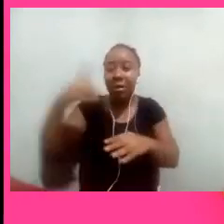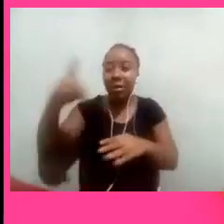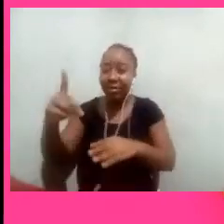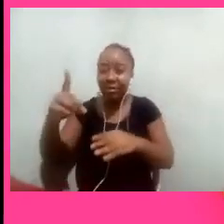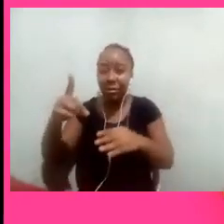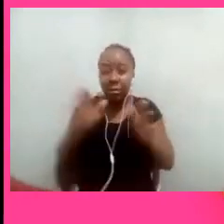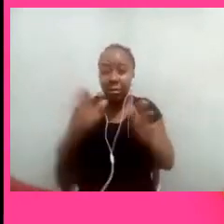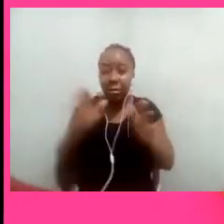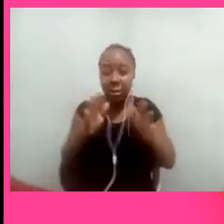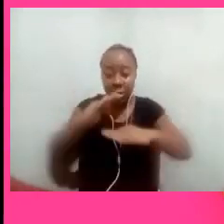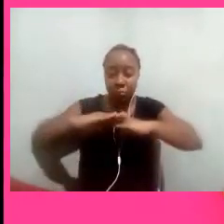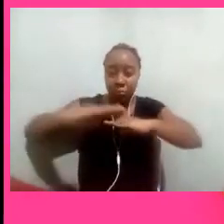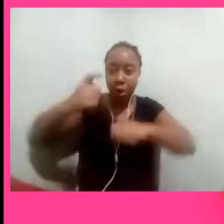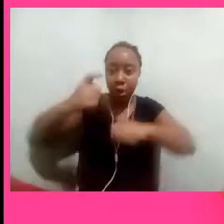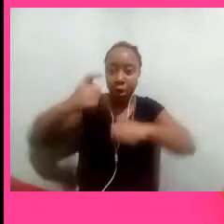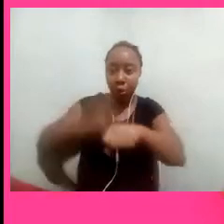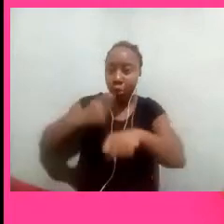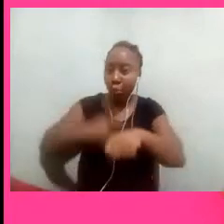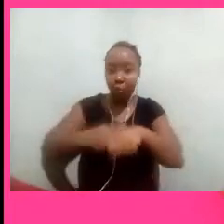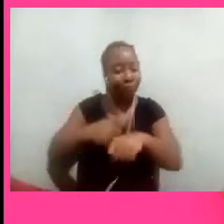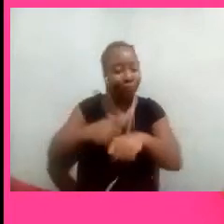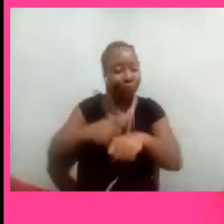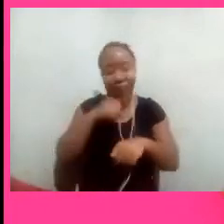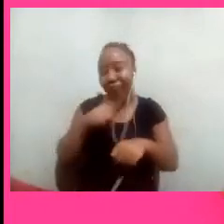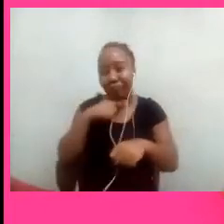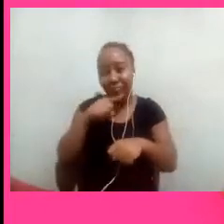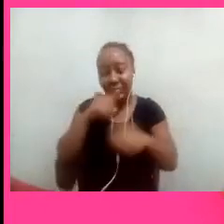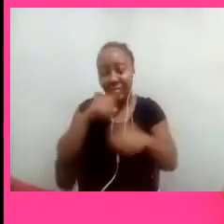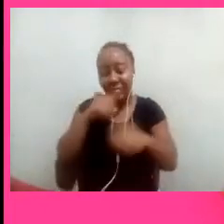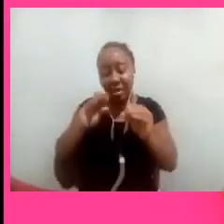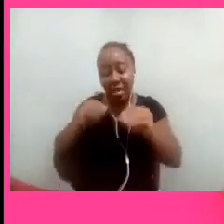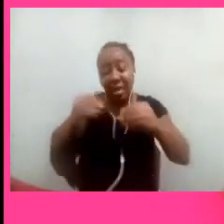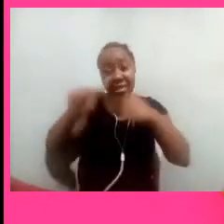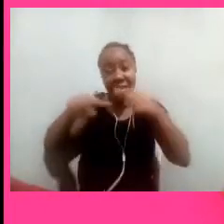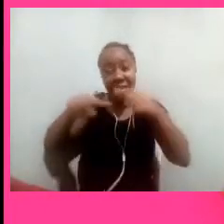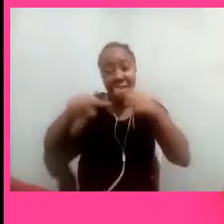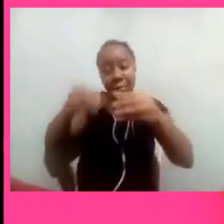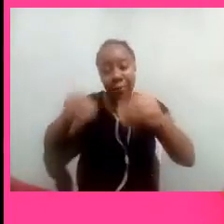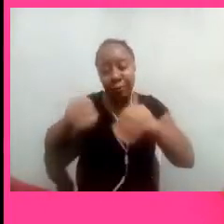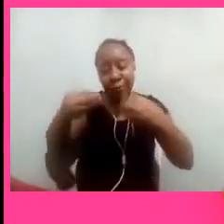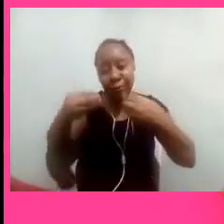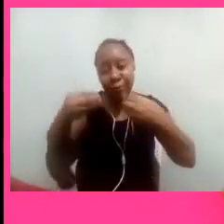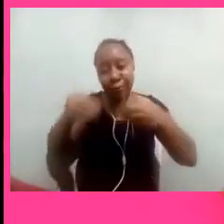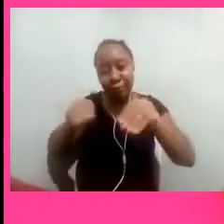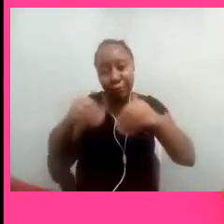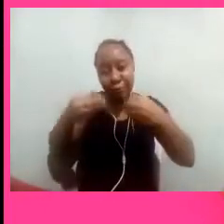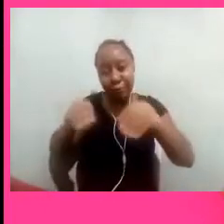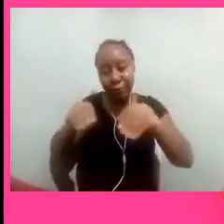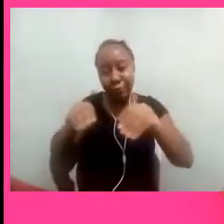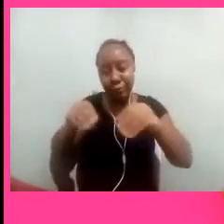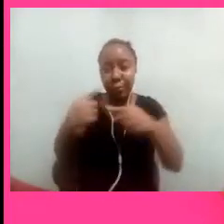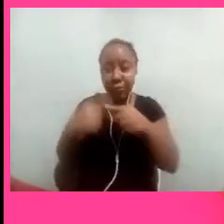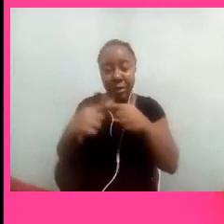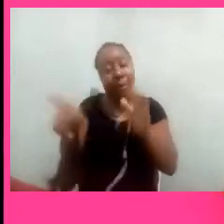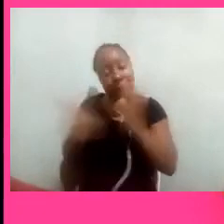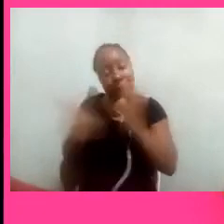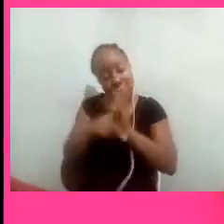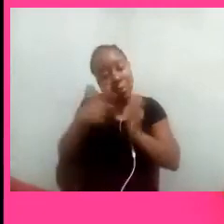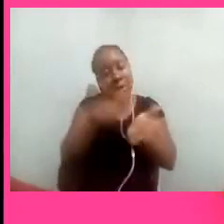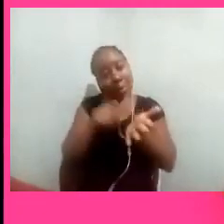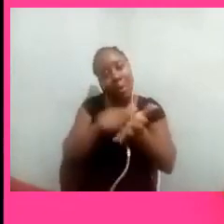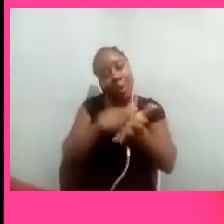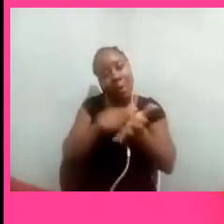sólido. O objeto vai acabar amolecendo pela própria resistência do papel. Uma outra